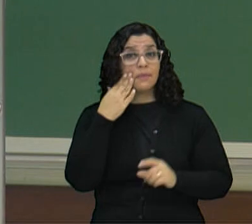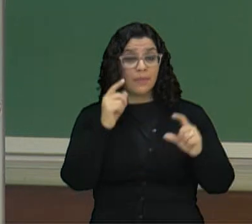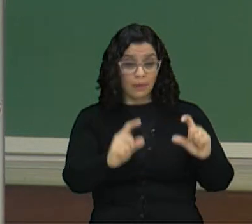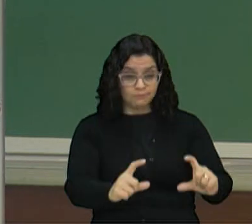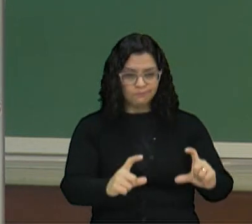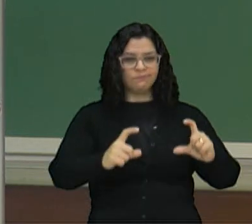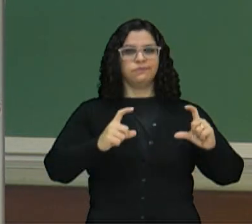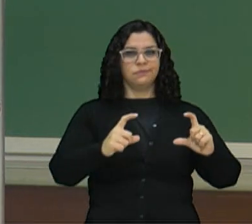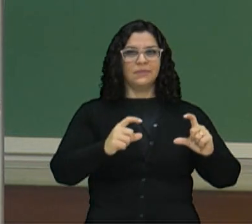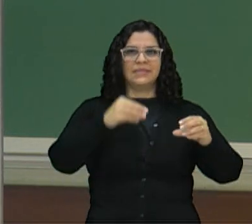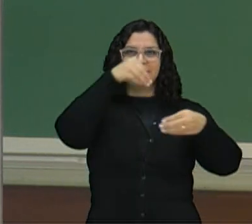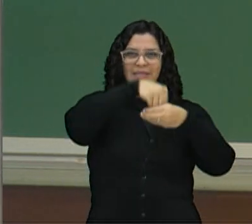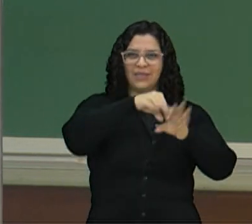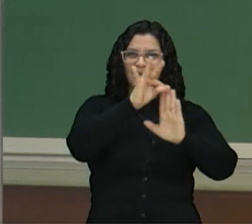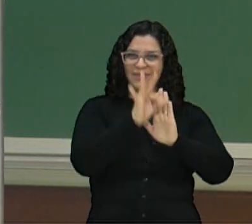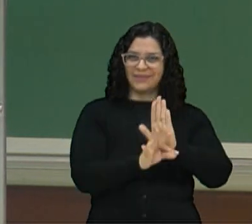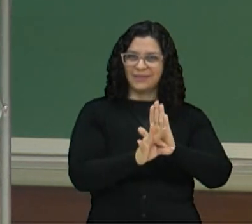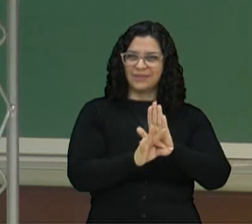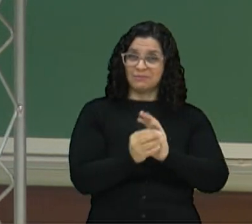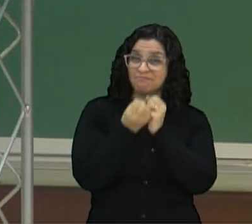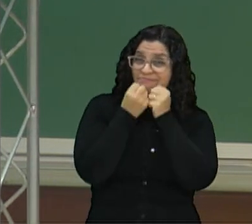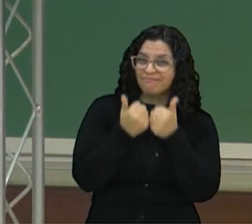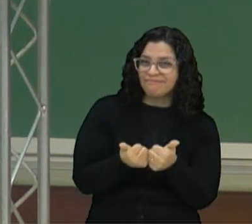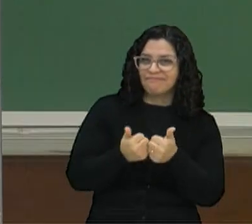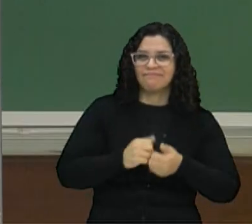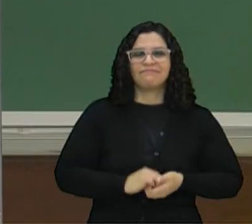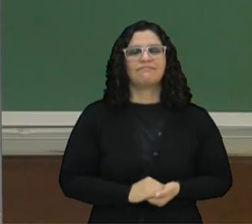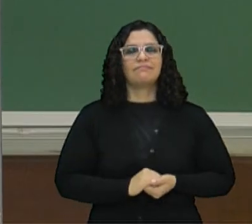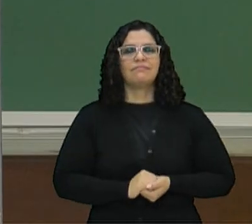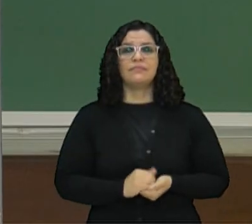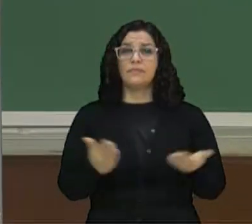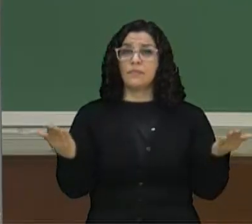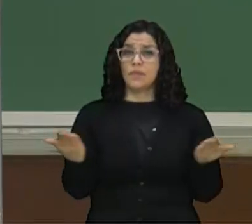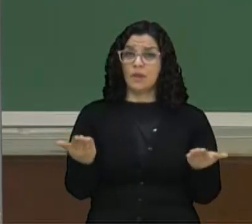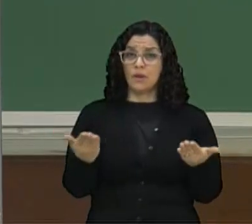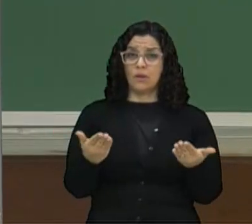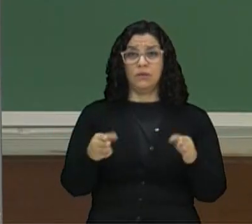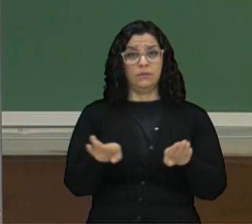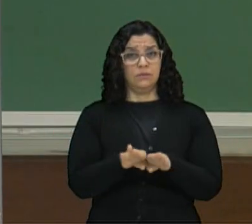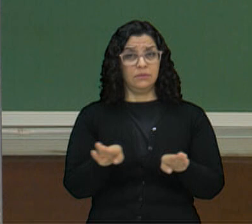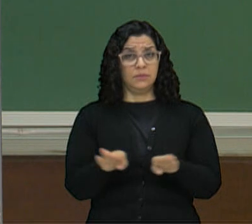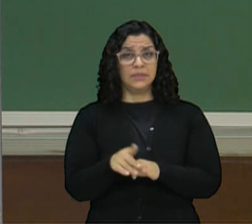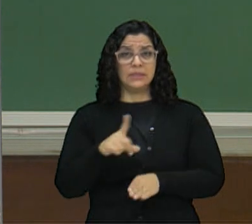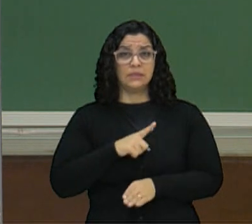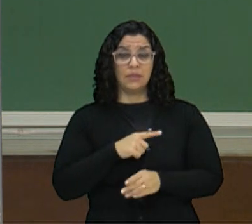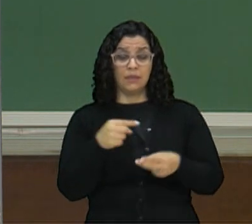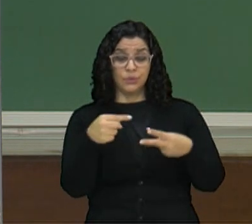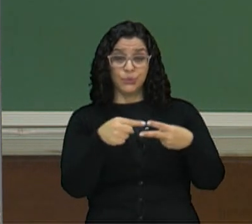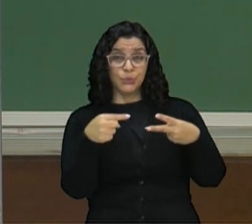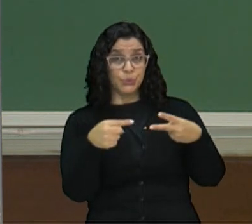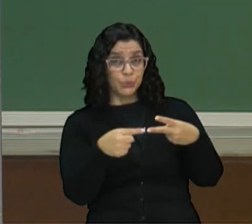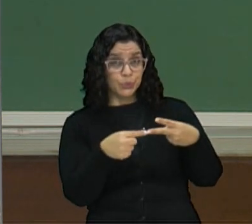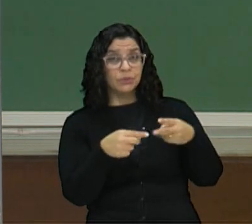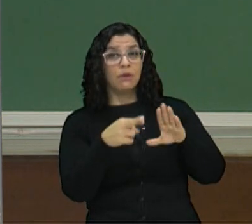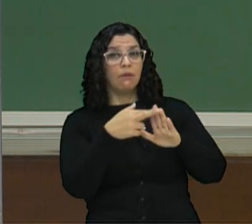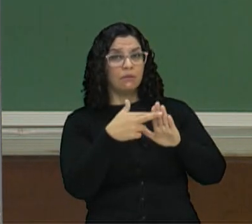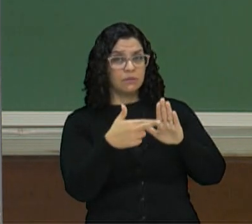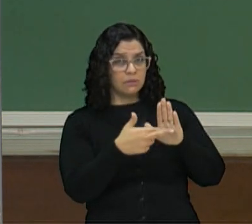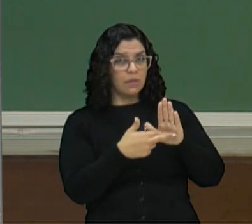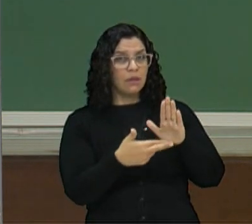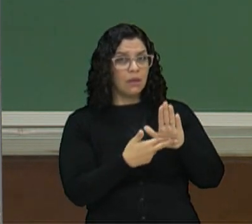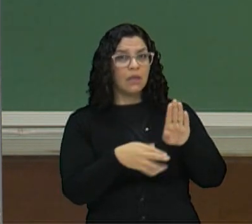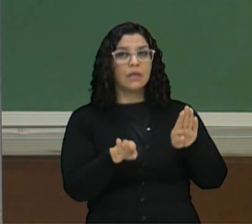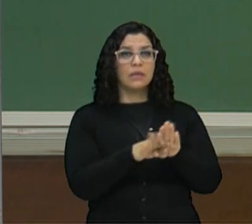destacá-lo do texto. Muito bem. E agora, pessoal, existem outras duas regrinhas para a escrita